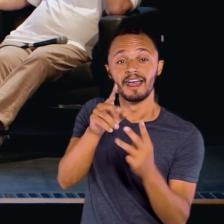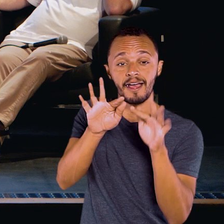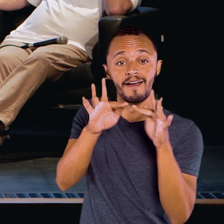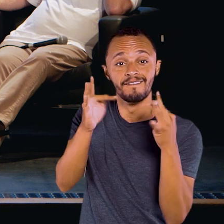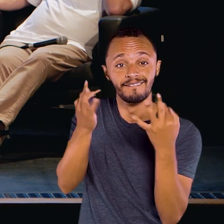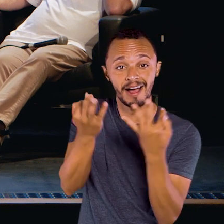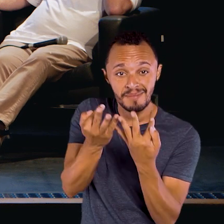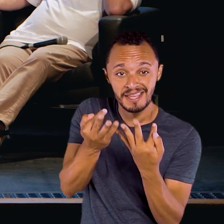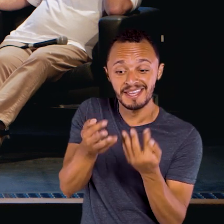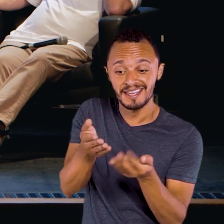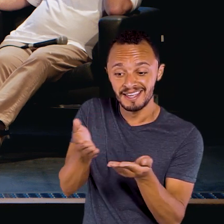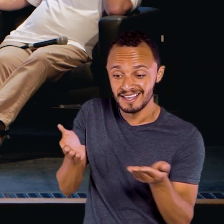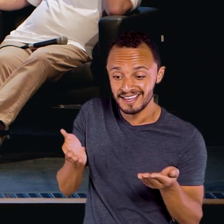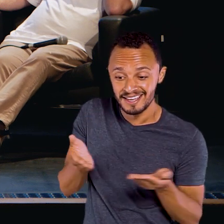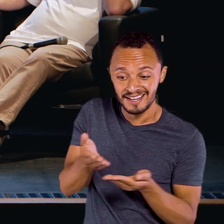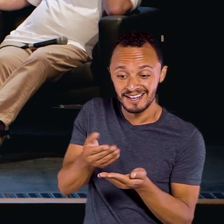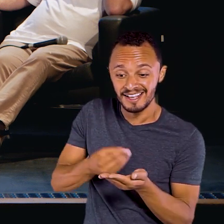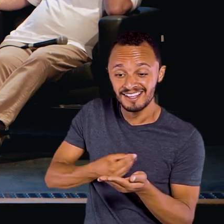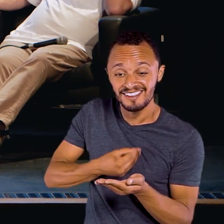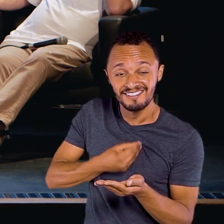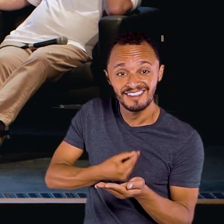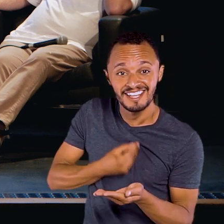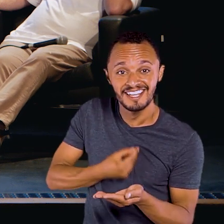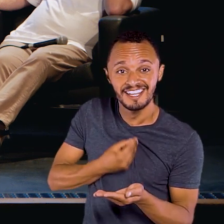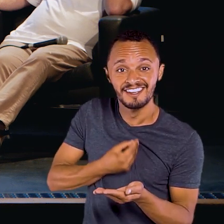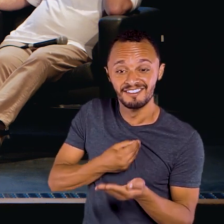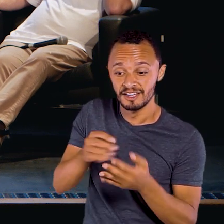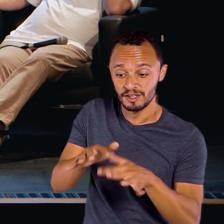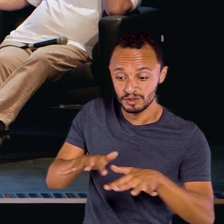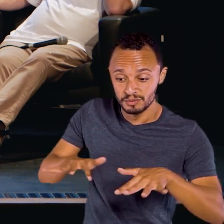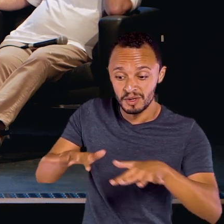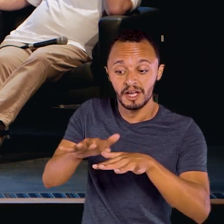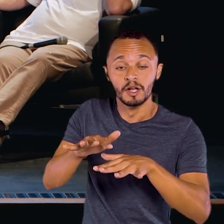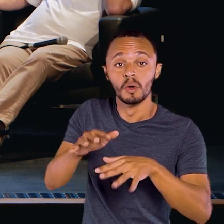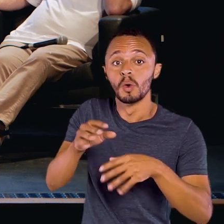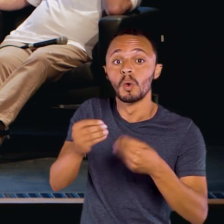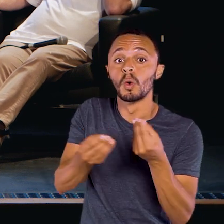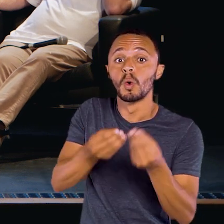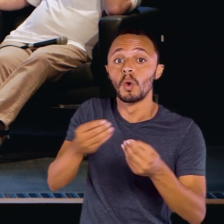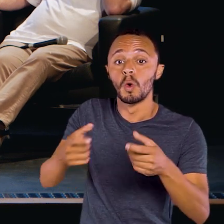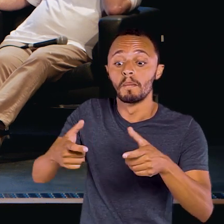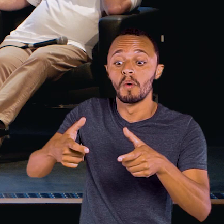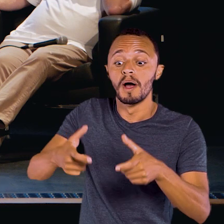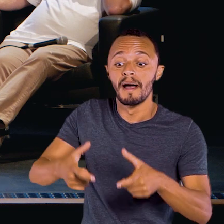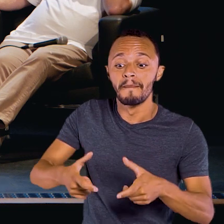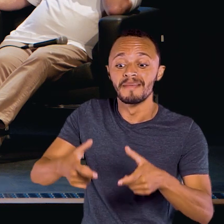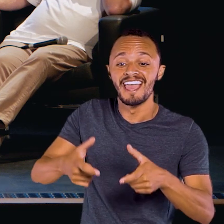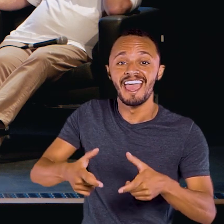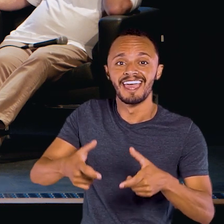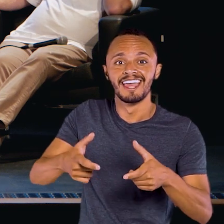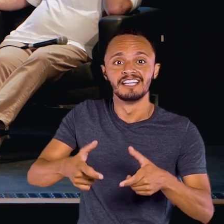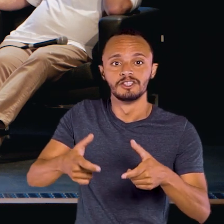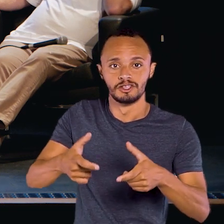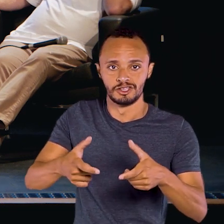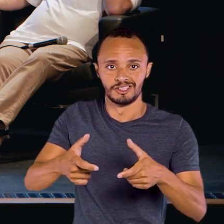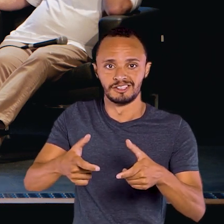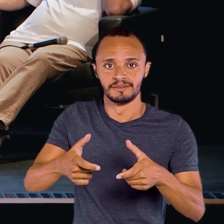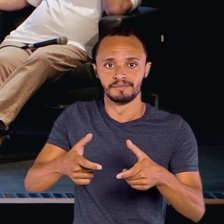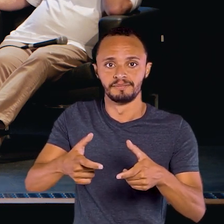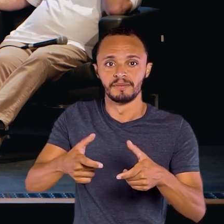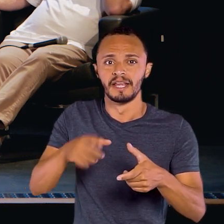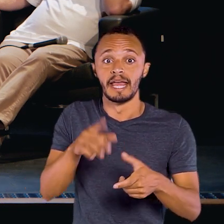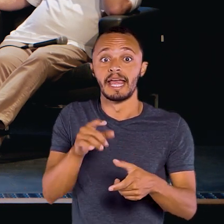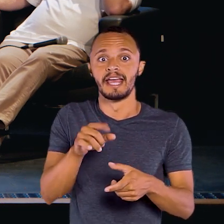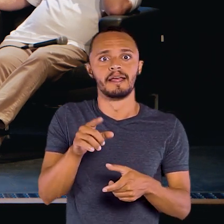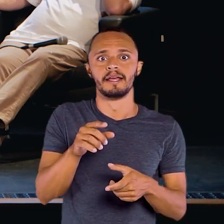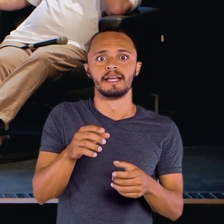ali, naquele ambiente, o quanto o ambiente em volta em si, né, porque a Eliana não cria muitos cenários, é um prédio,